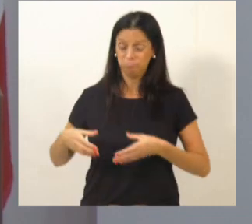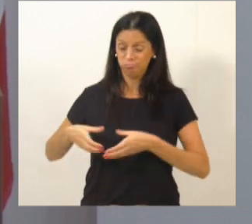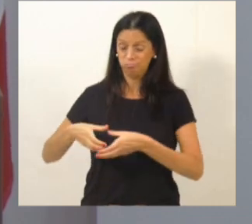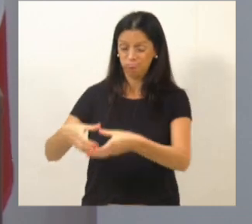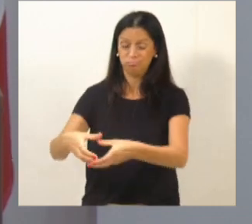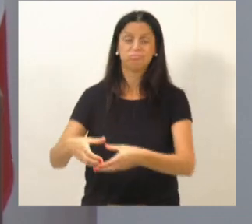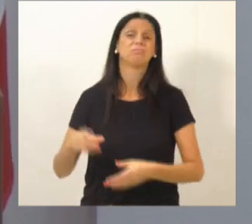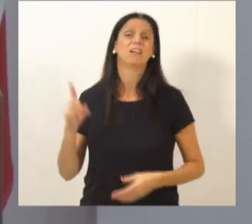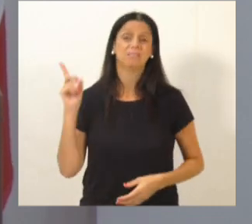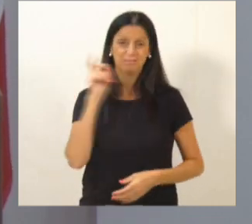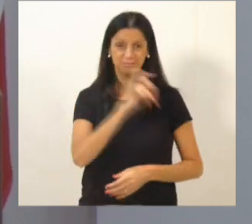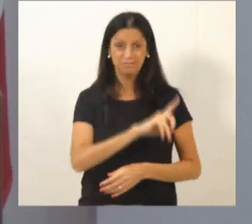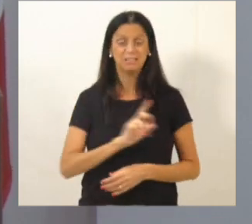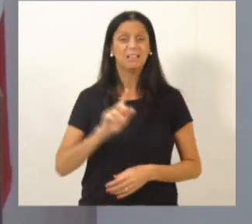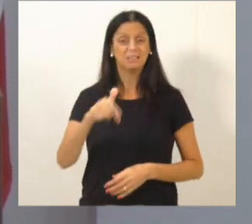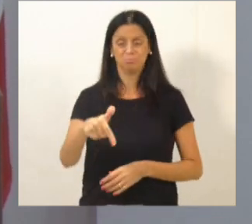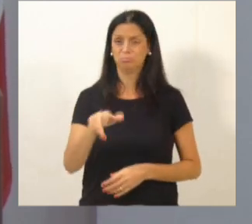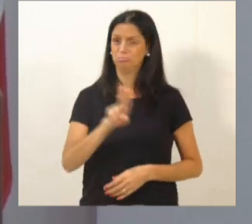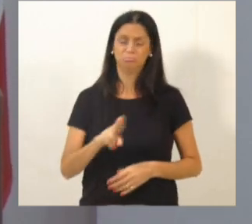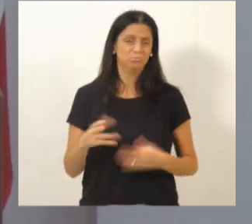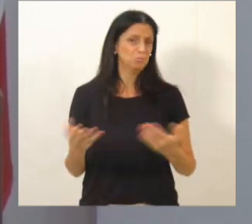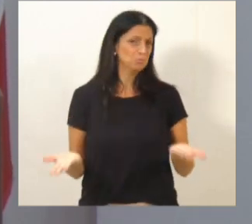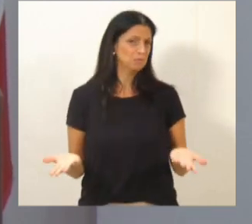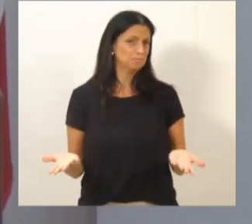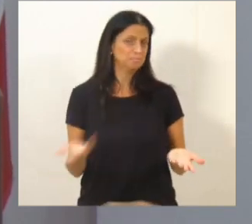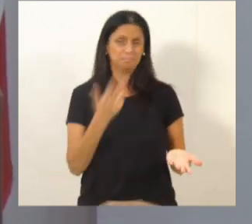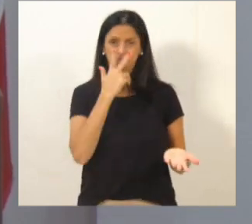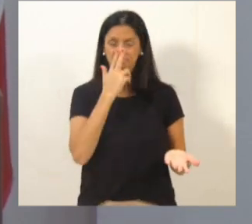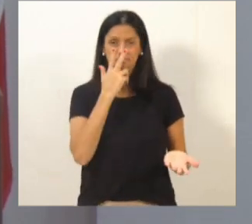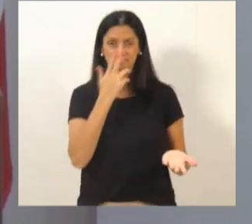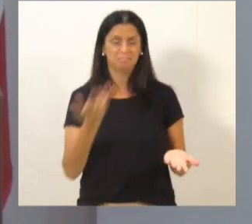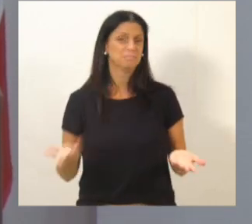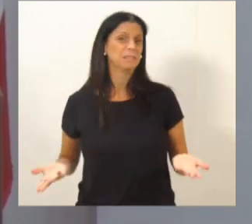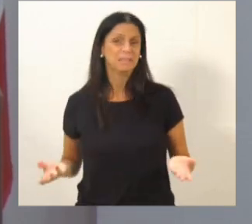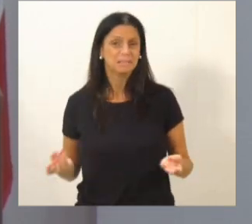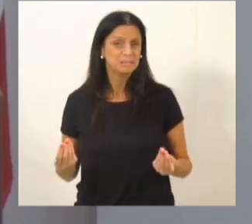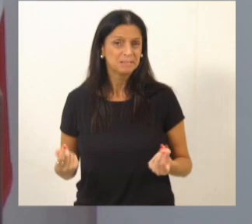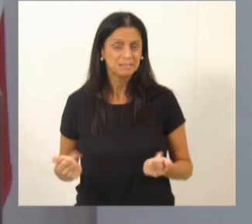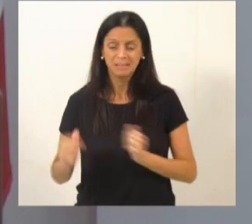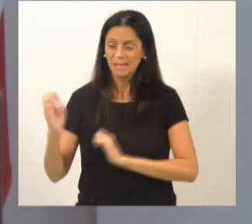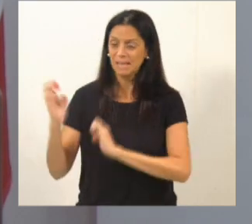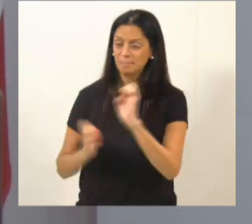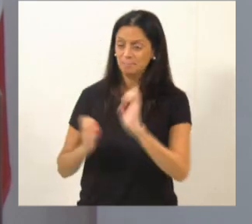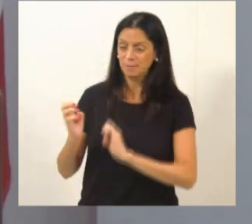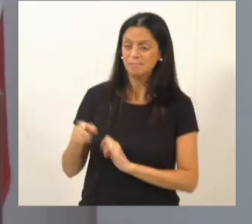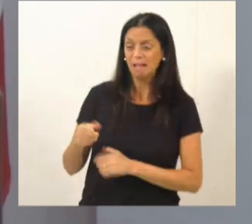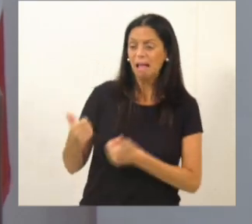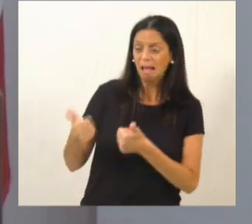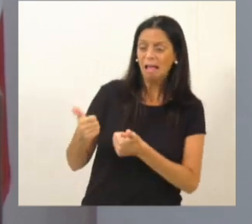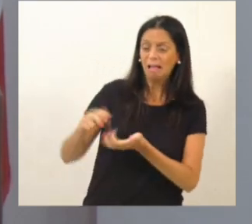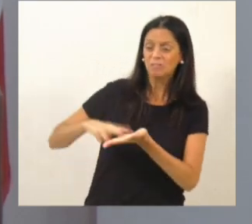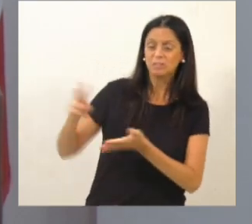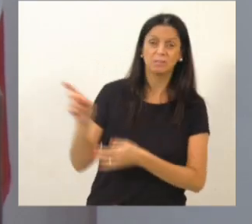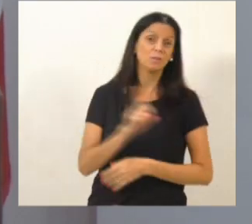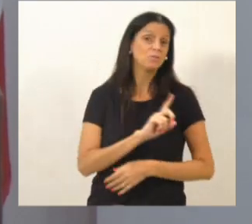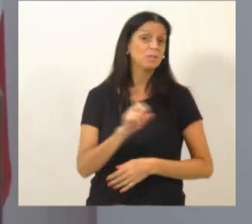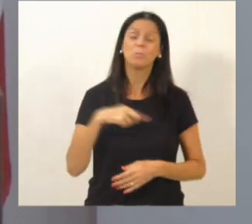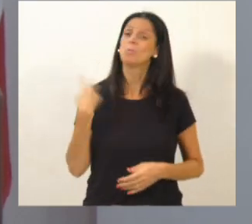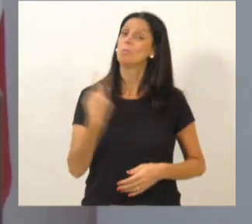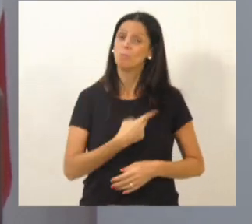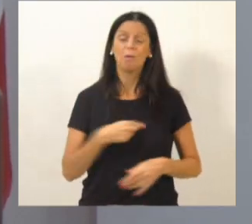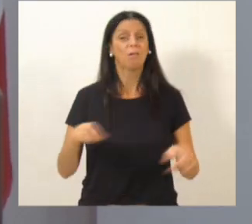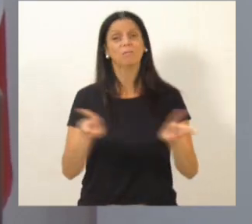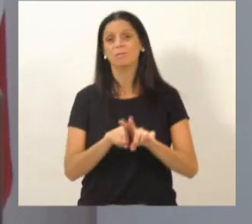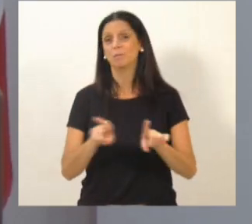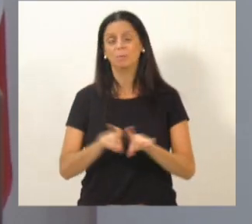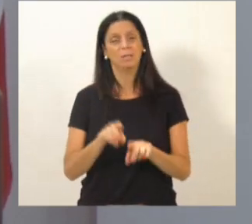uso, isso parece confortável para a concessionária, mas não é. A efetividade do sistema para a gente é estar com o esgoto chegando